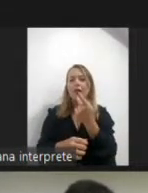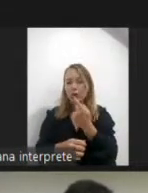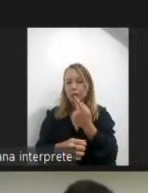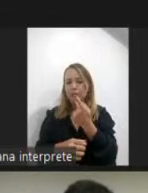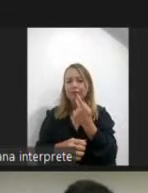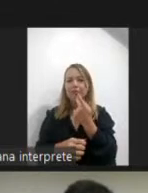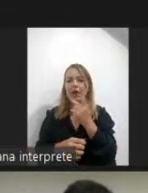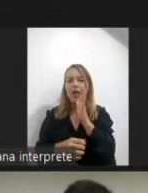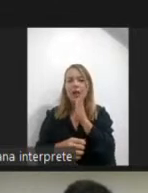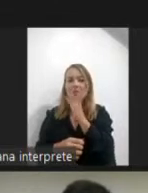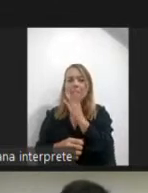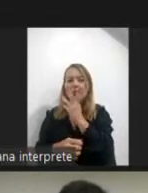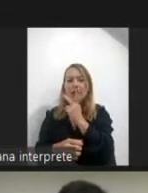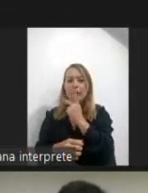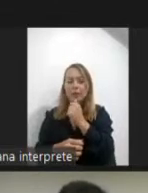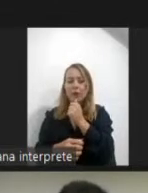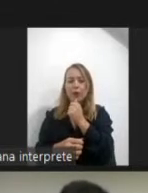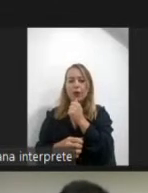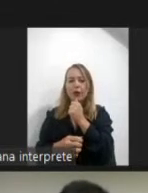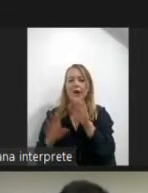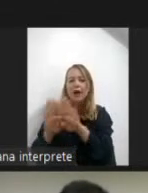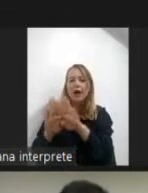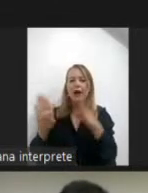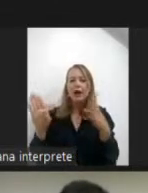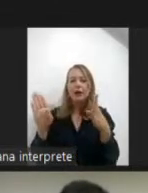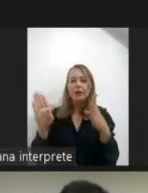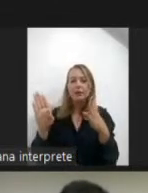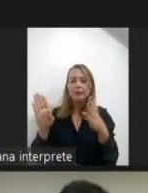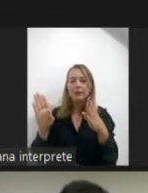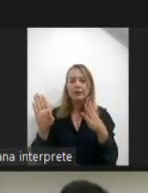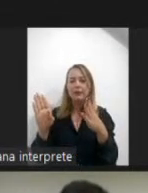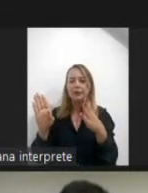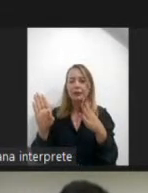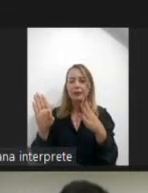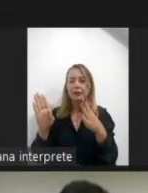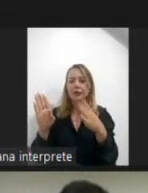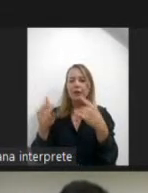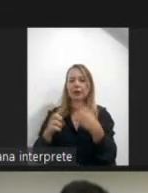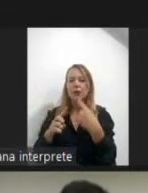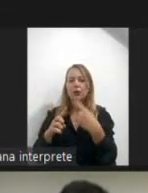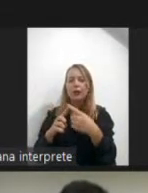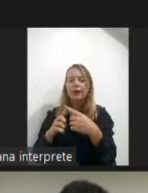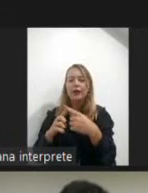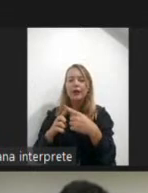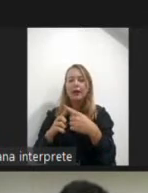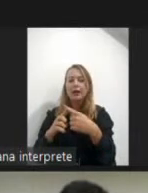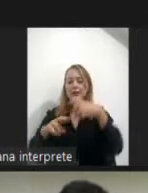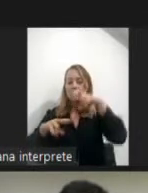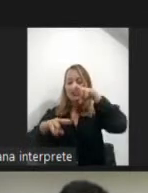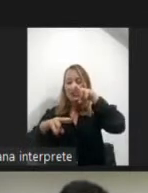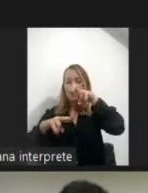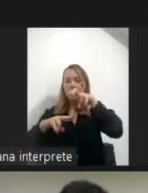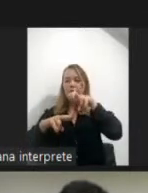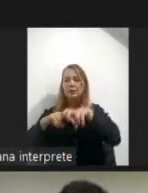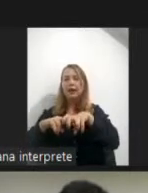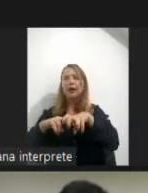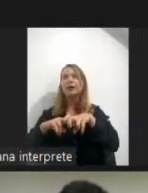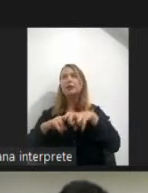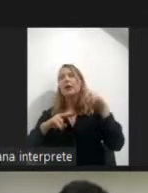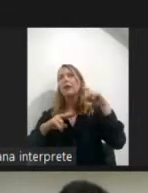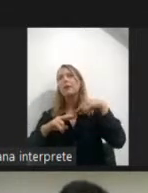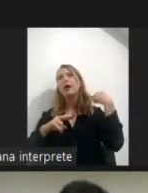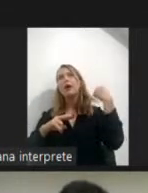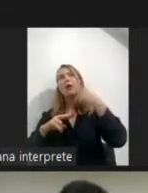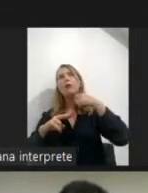atender a porta porque ela ia se suicidar. Ela já estava em cima de uma cadeira com a corda no pescoço quando bateram na